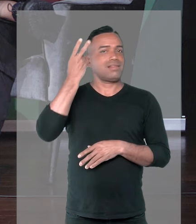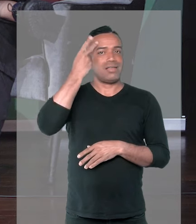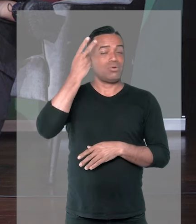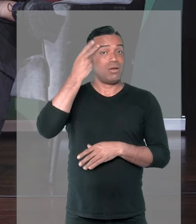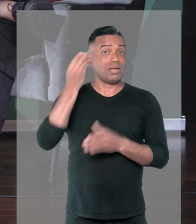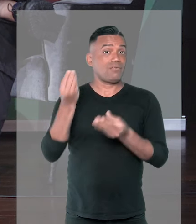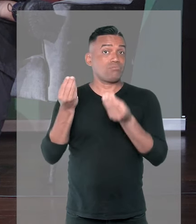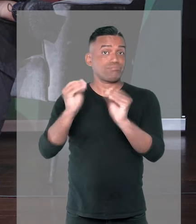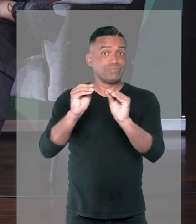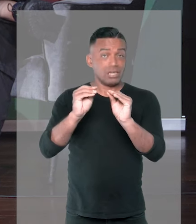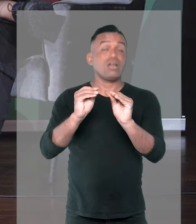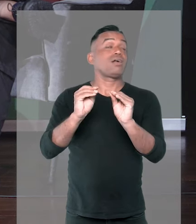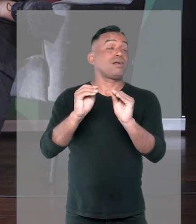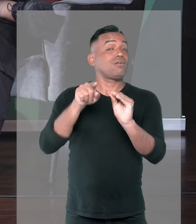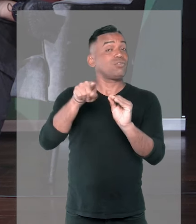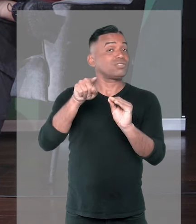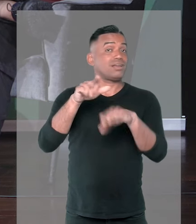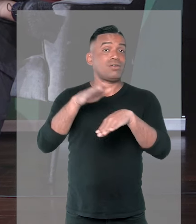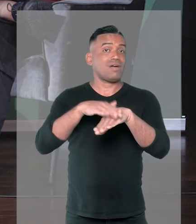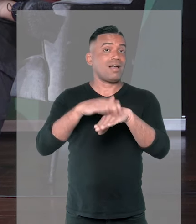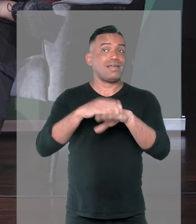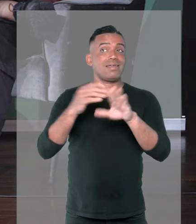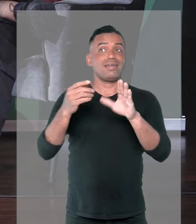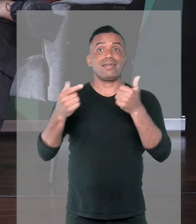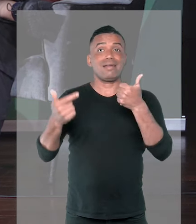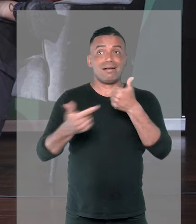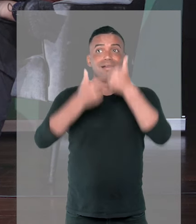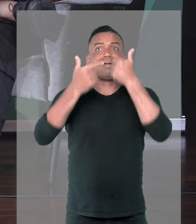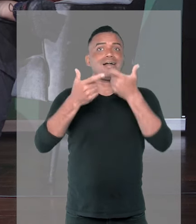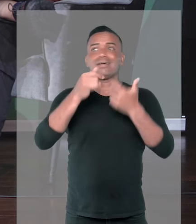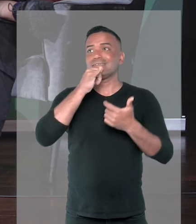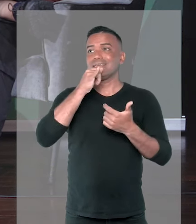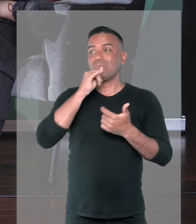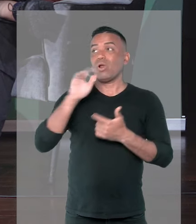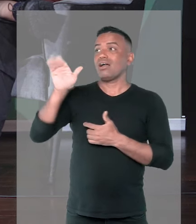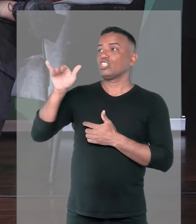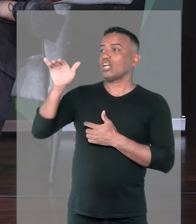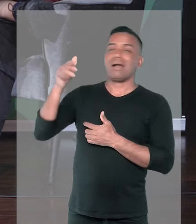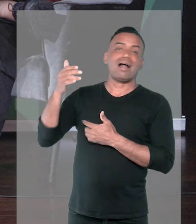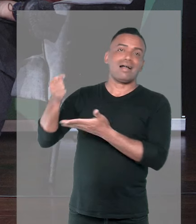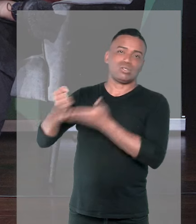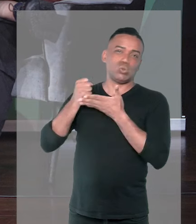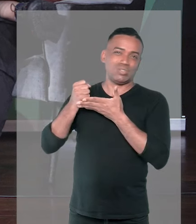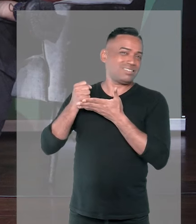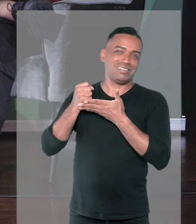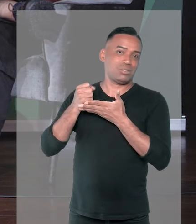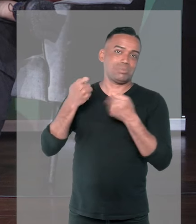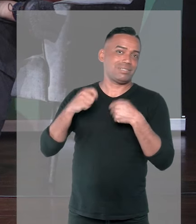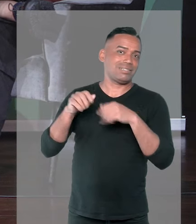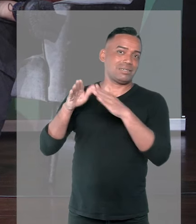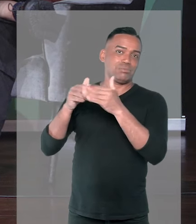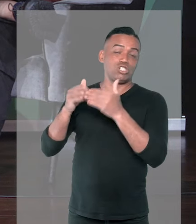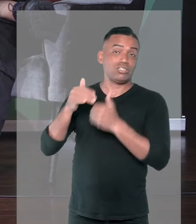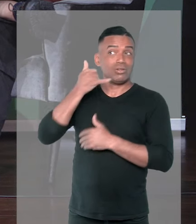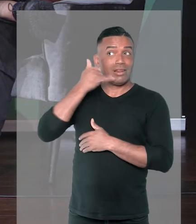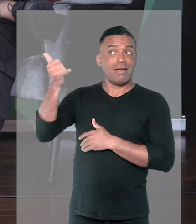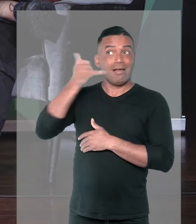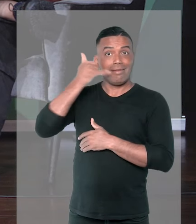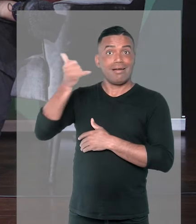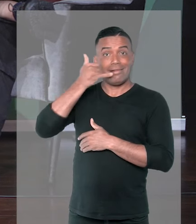tal maneira que você não vai clicar numa coisa aí ligar pro call center porque deu errado porque toda vez que você ligar pro call